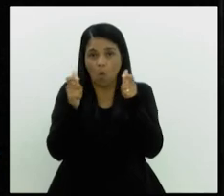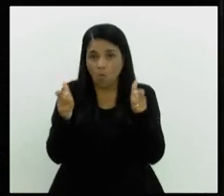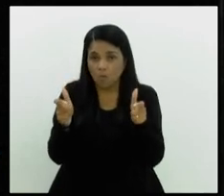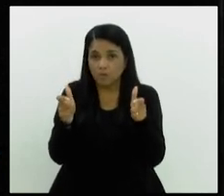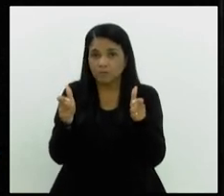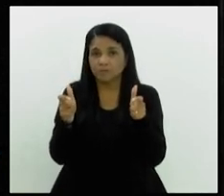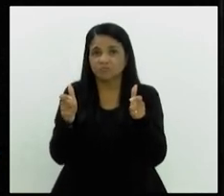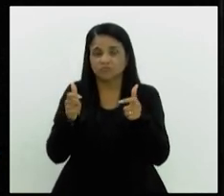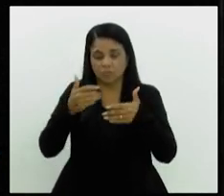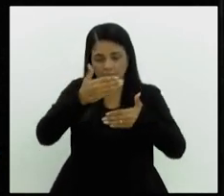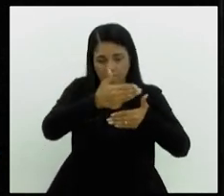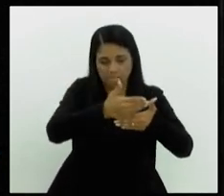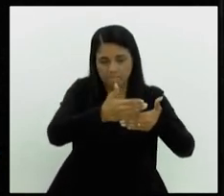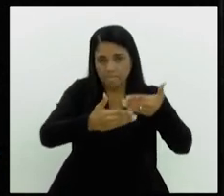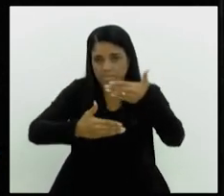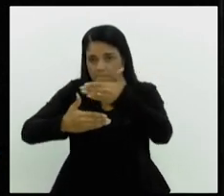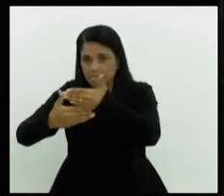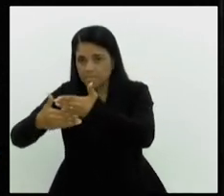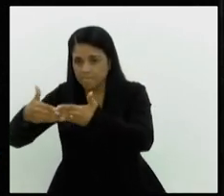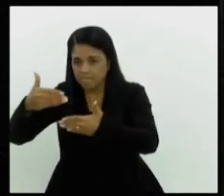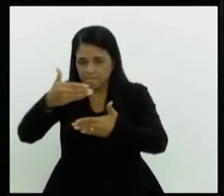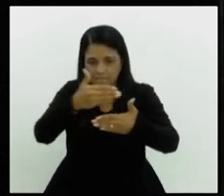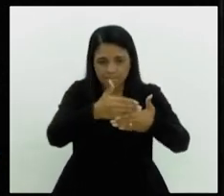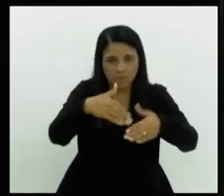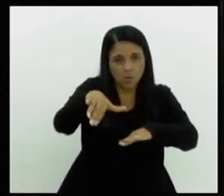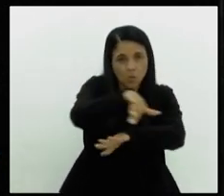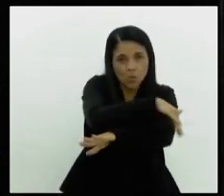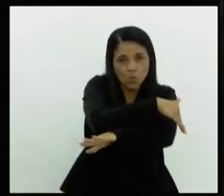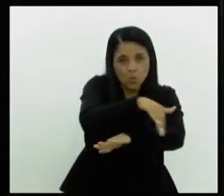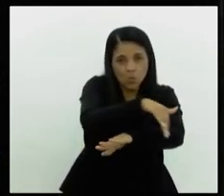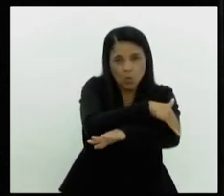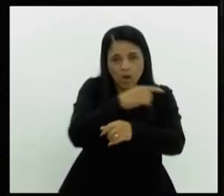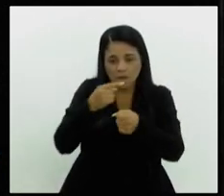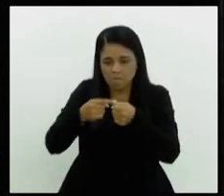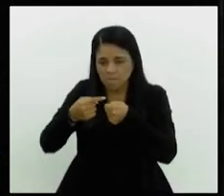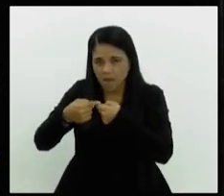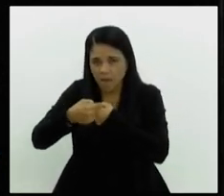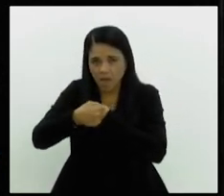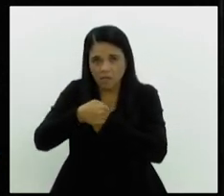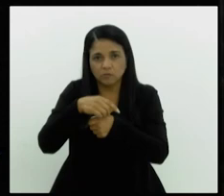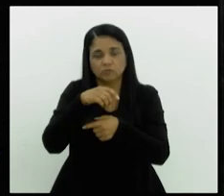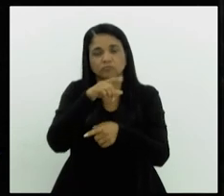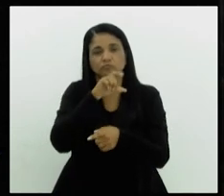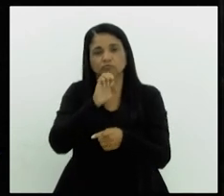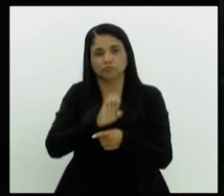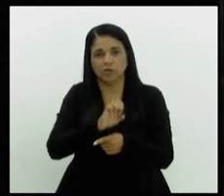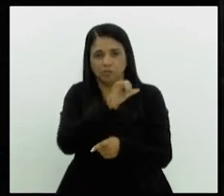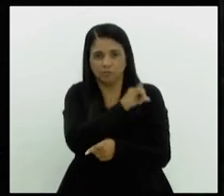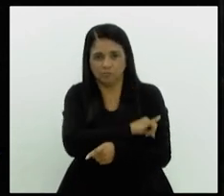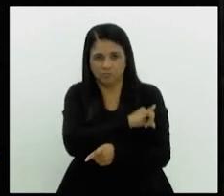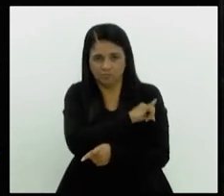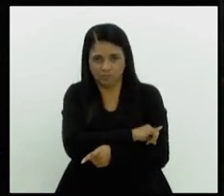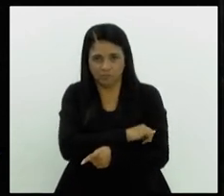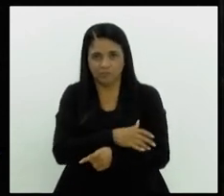impressionante de barricadas por diversas ruas e bairros do estado do Rio de Janeiro.